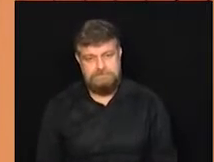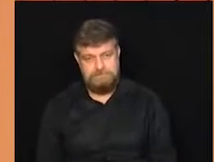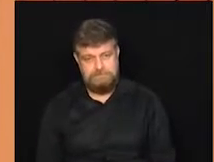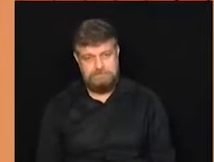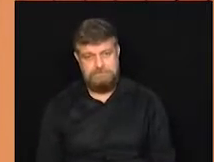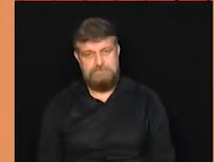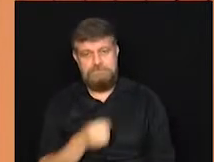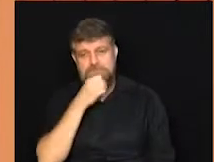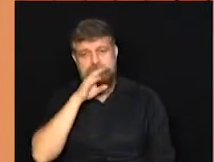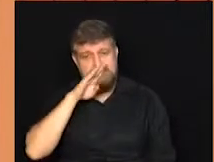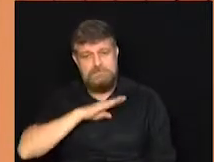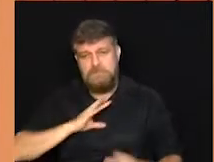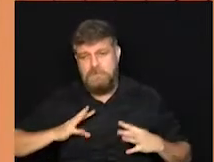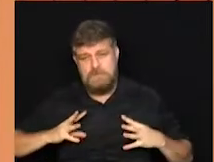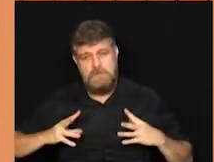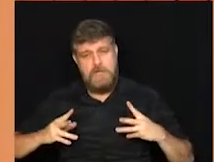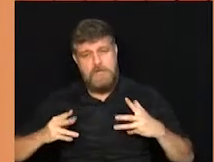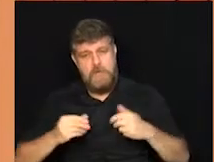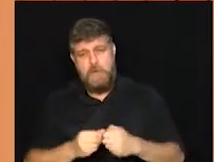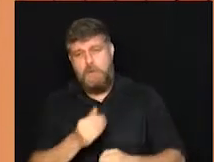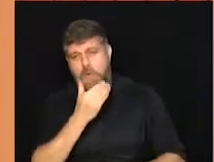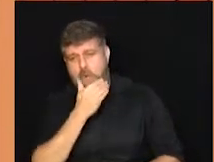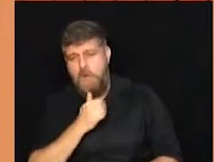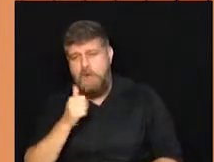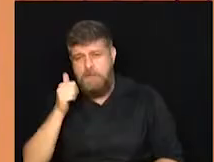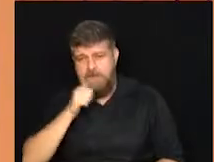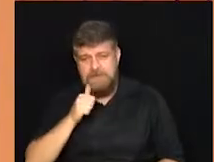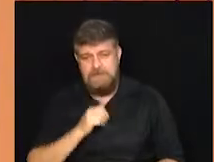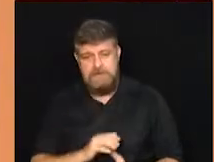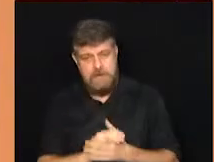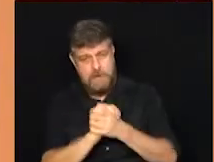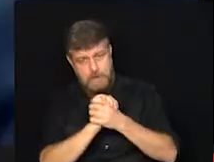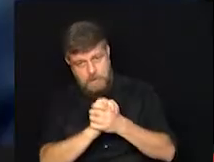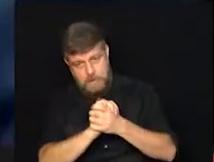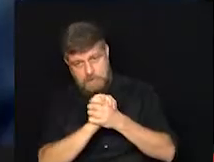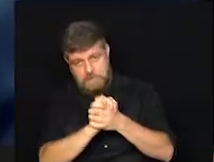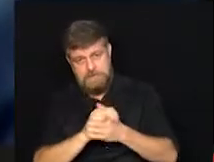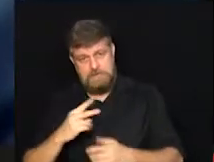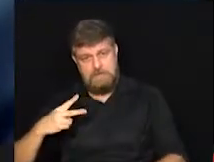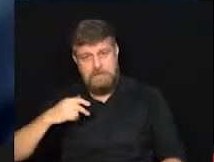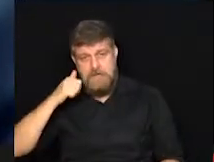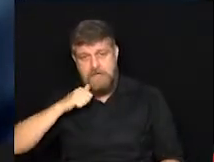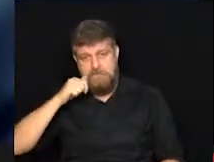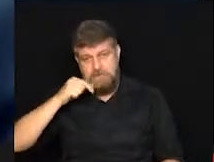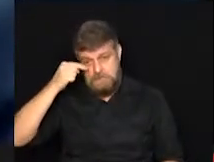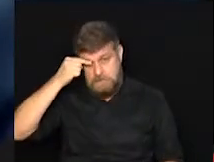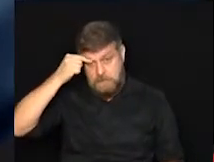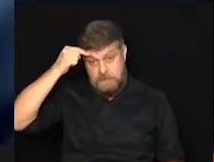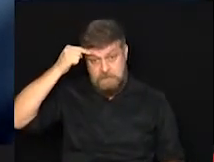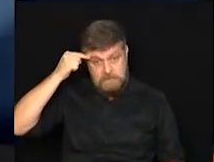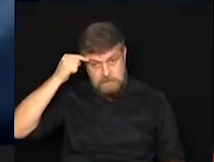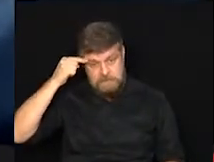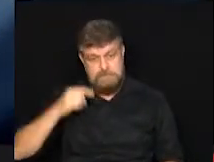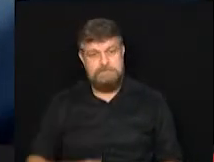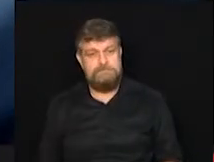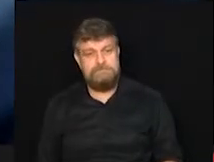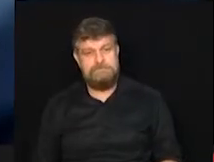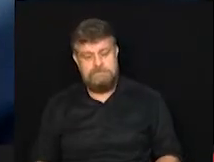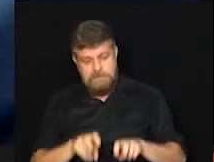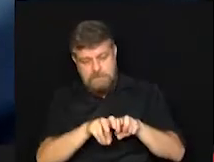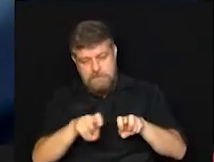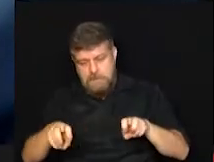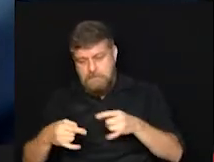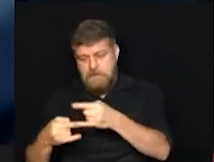Boa tarde a todas, a todos, na pessoa da vereadora Paola, cumprimento toda a